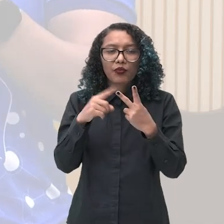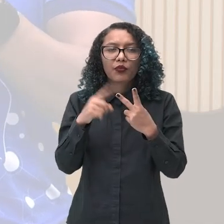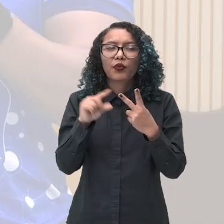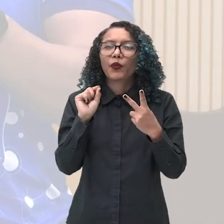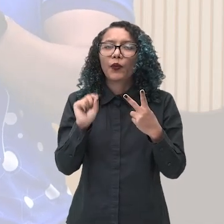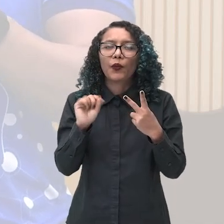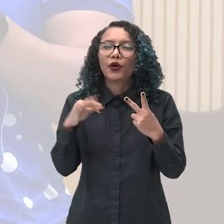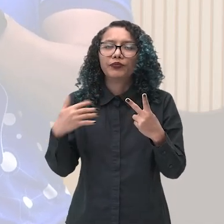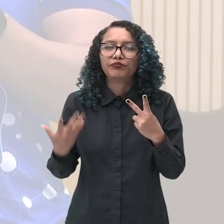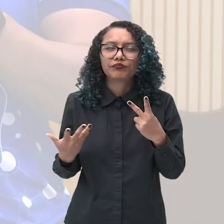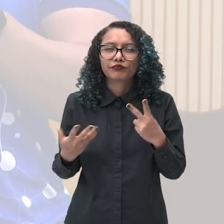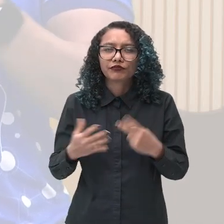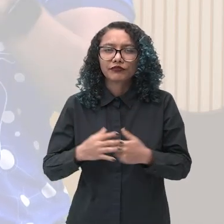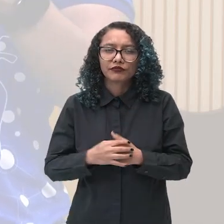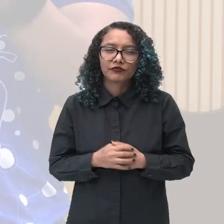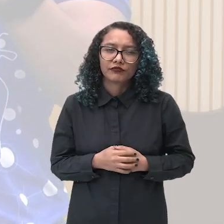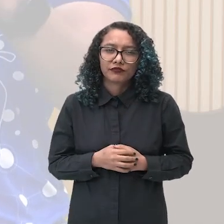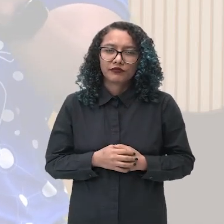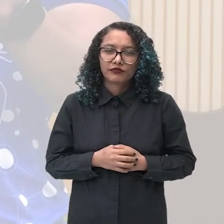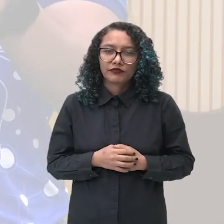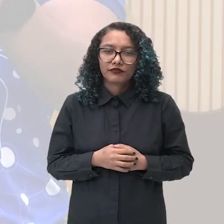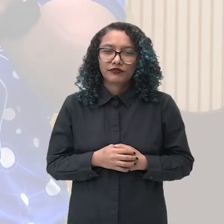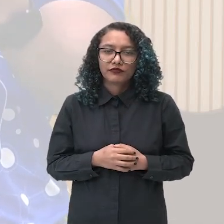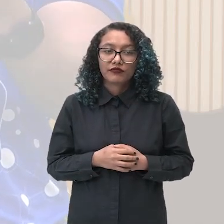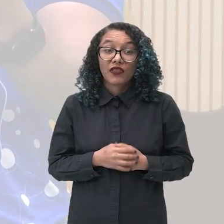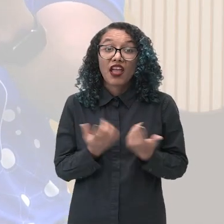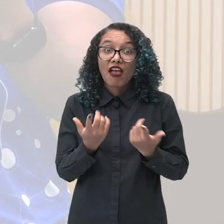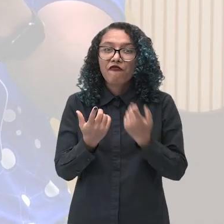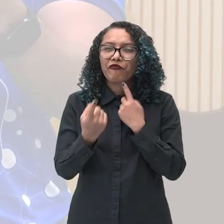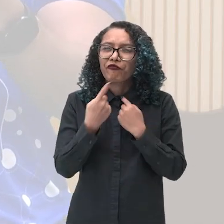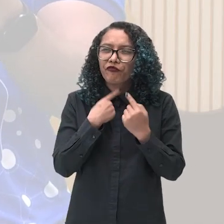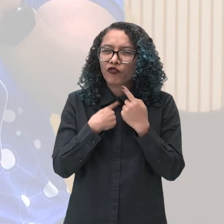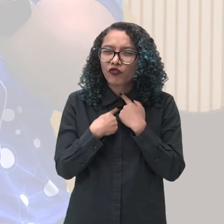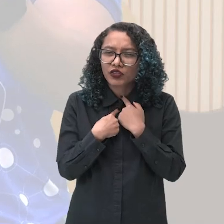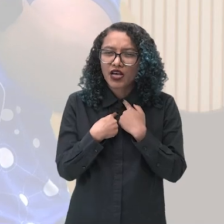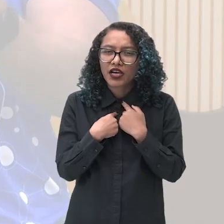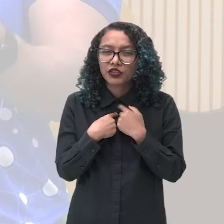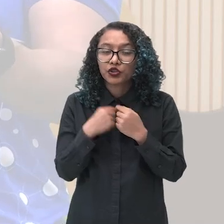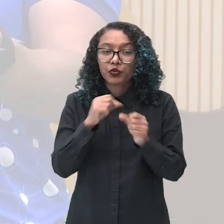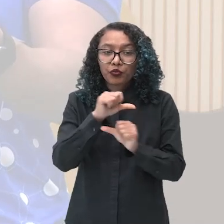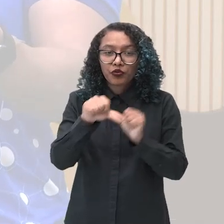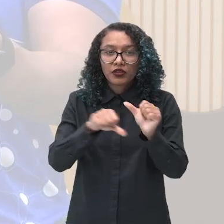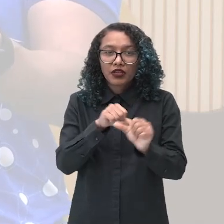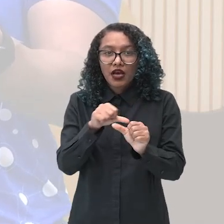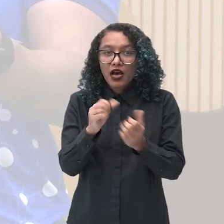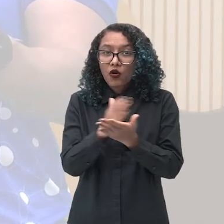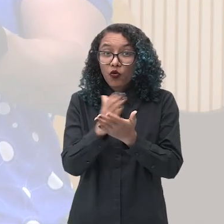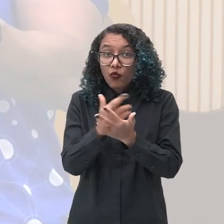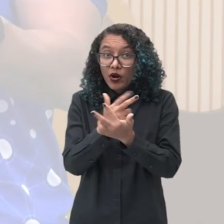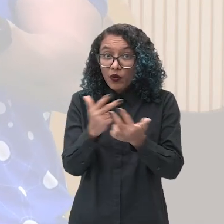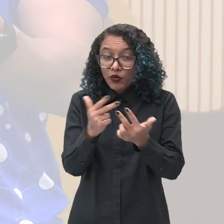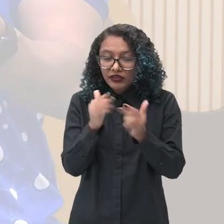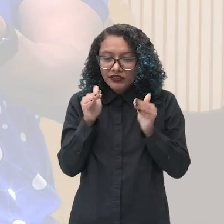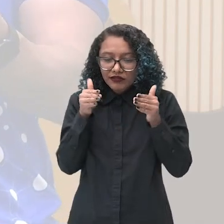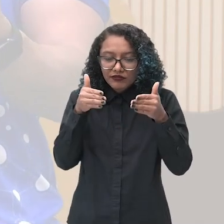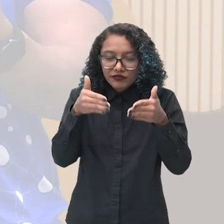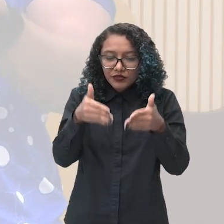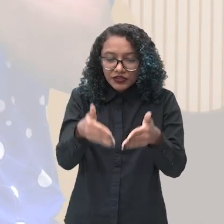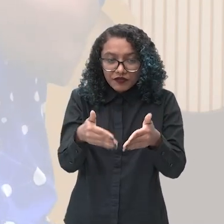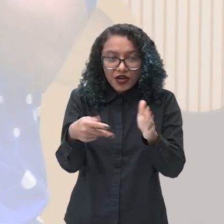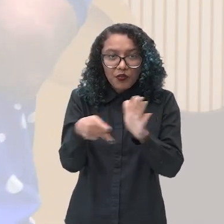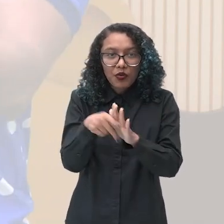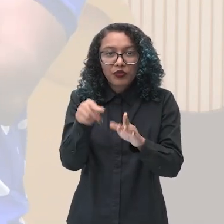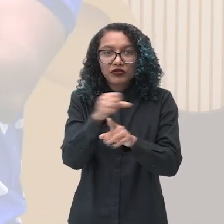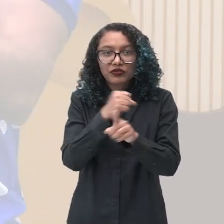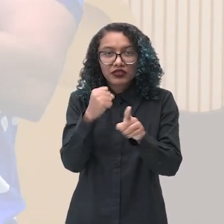reformistas é o desejo ali de alterar um aspecto específico da sociedade. Então, a ideia não é mudar tudo,